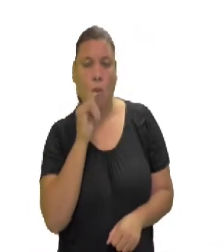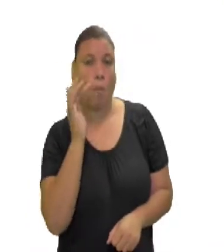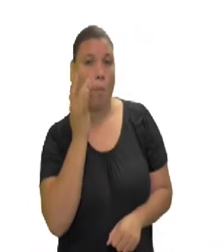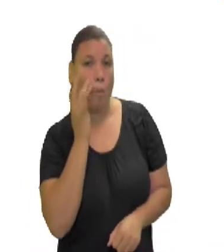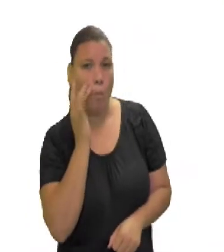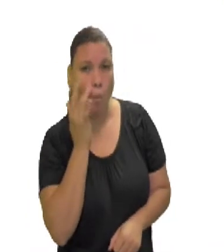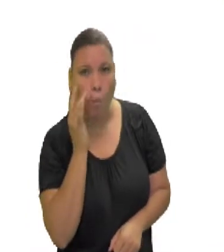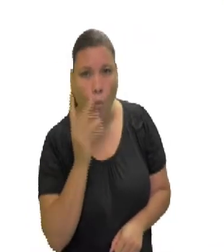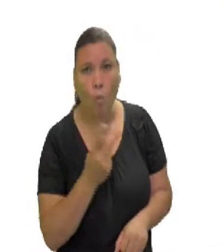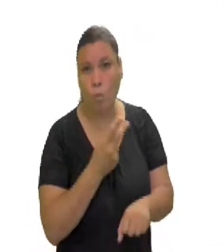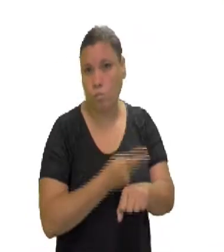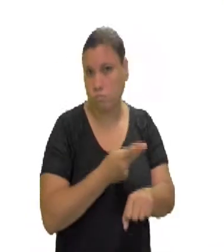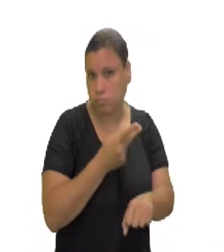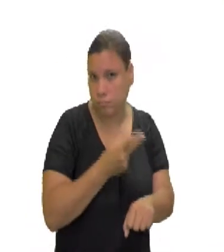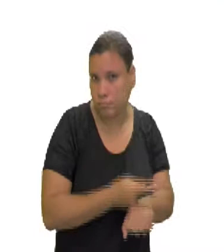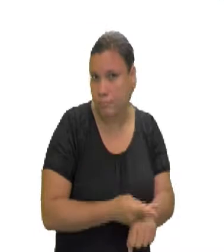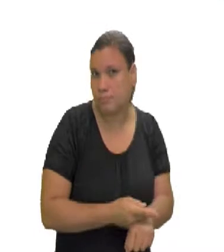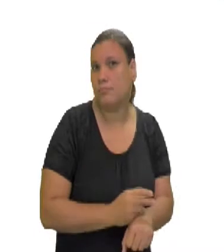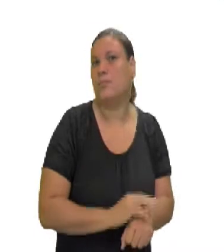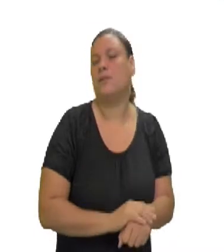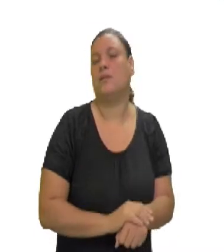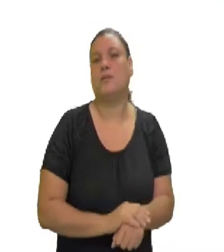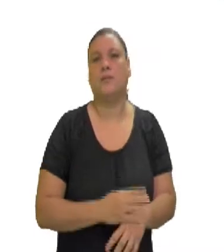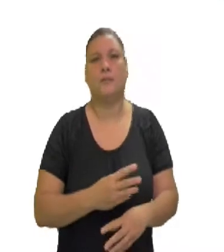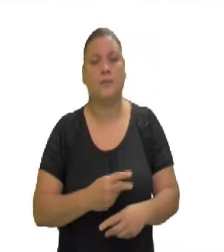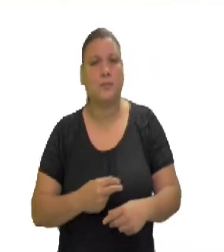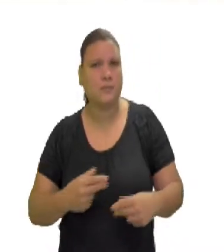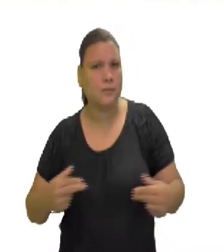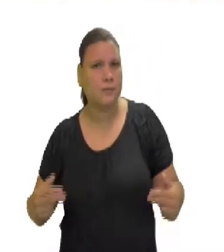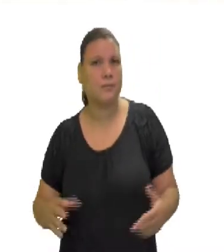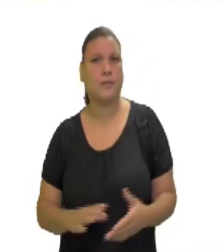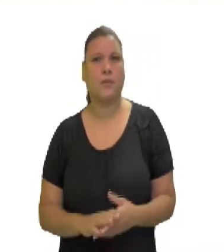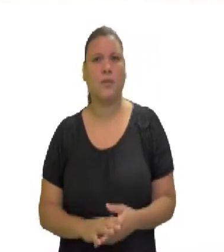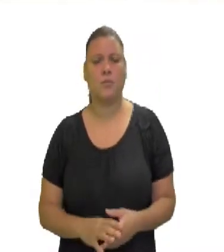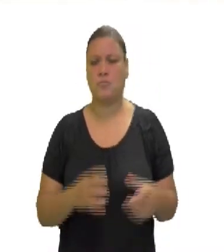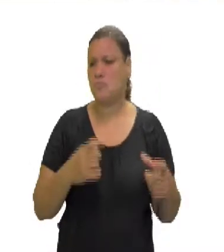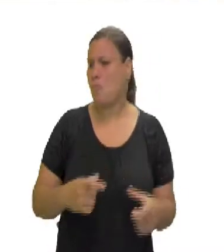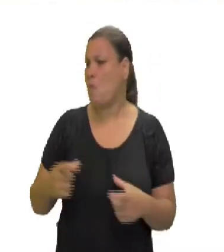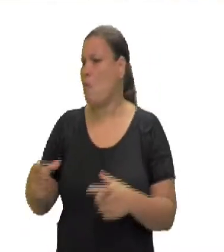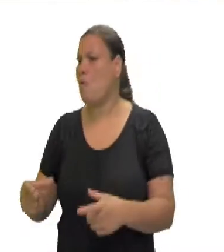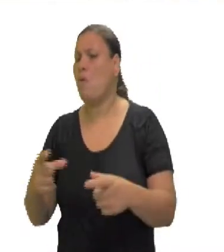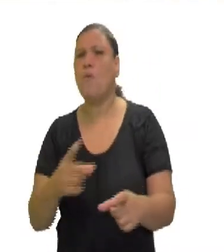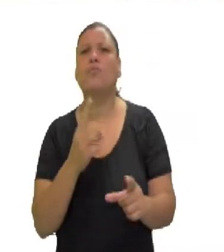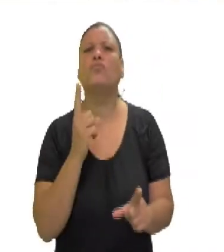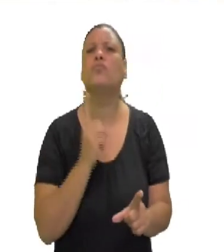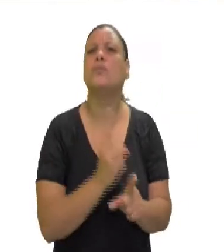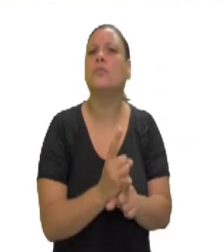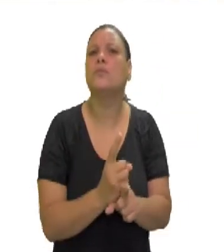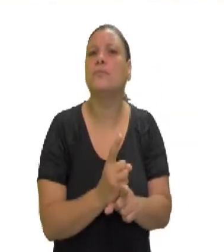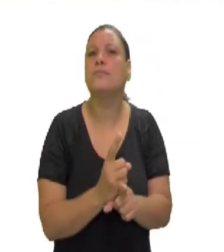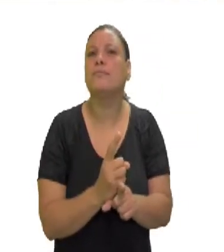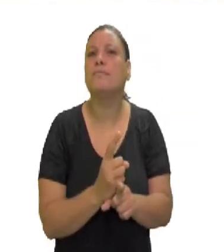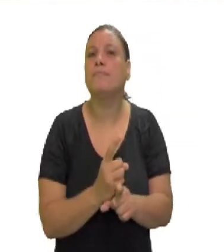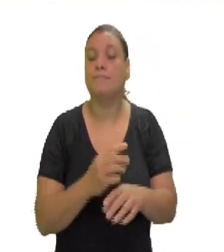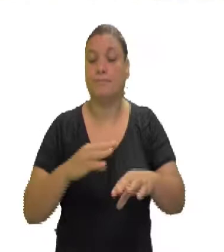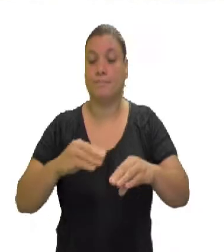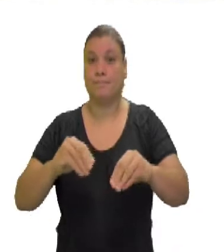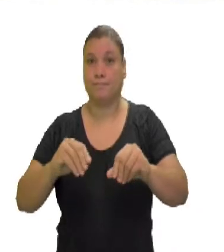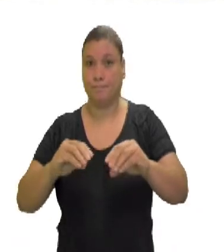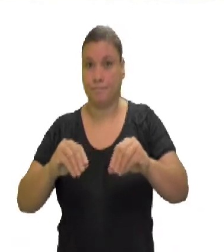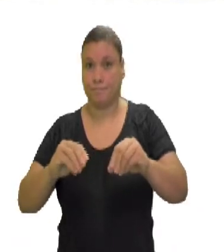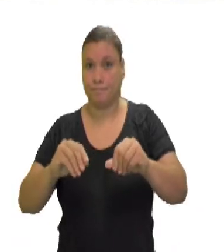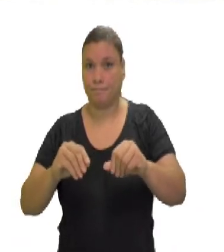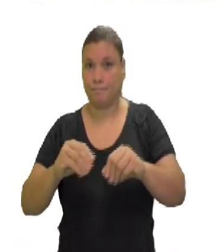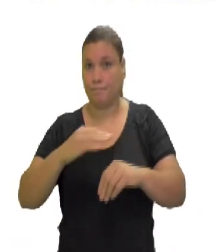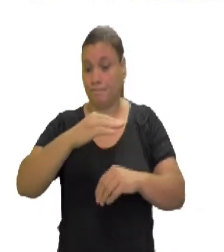da natureza, presentes lá no subsolo. Então, o que acontece? A mineração hoje, ela é muito importante para a economia do